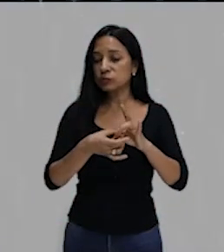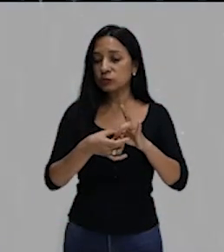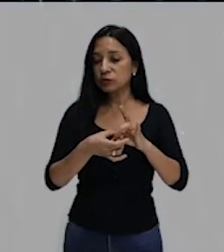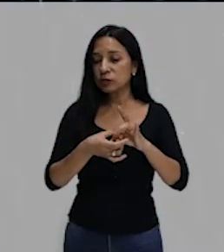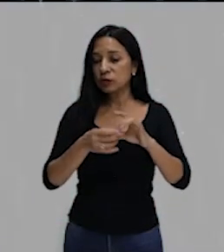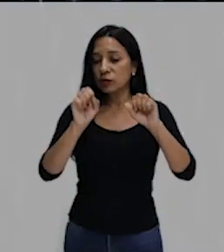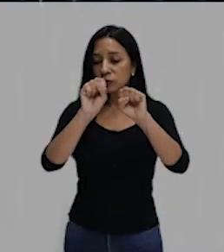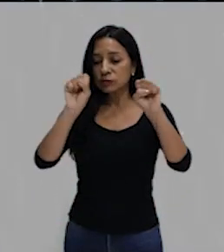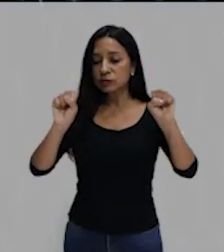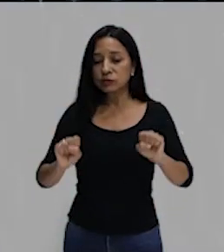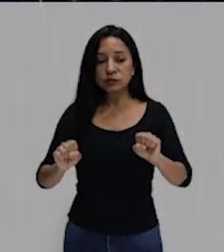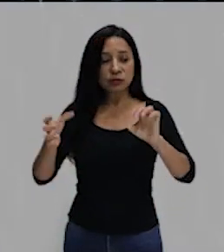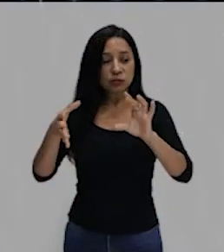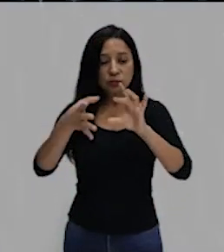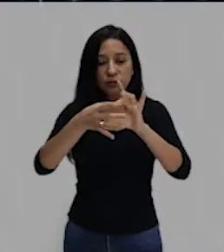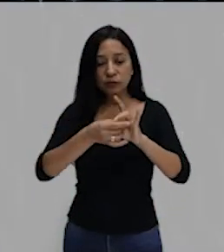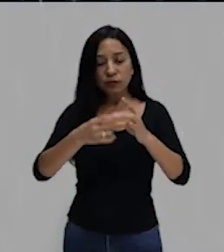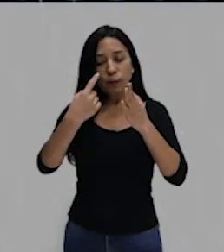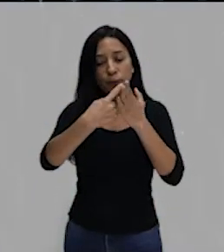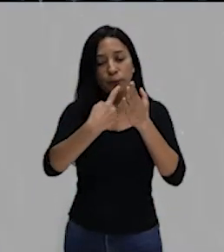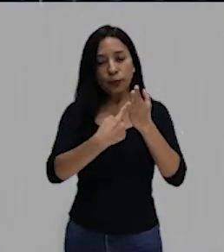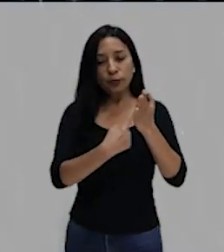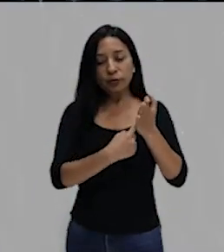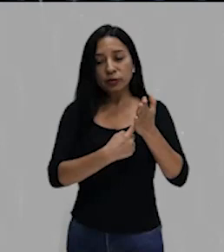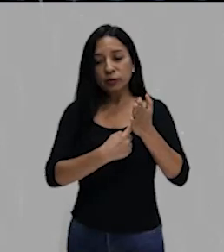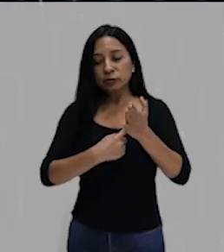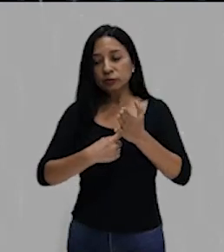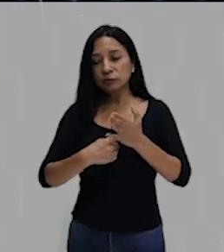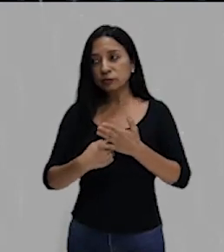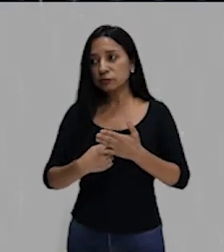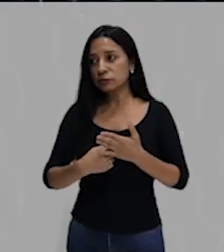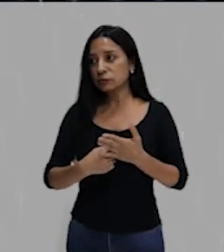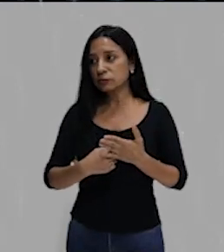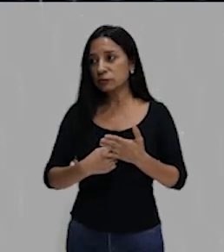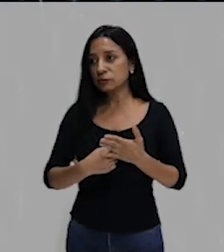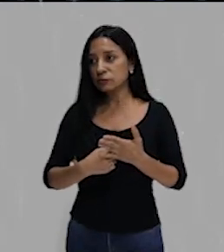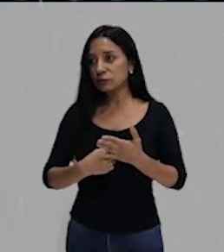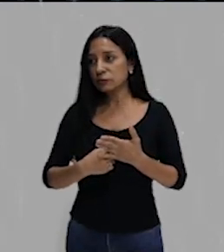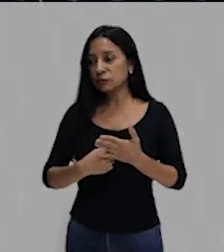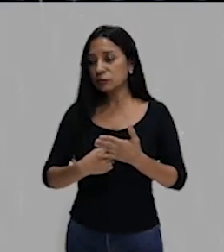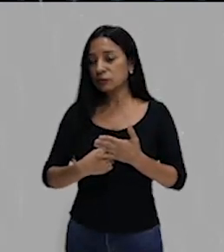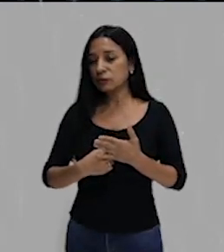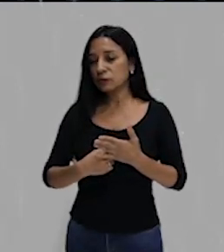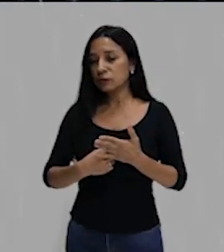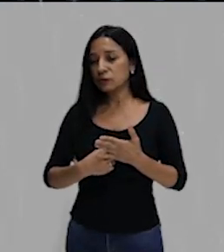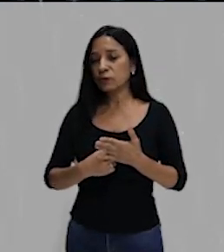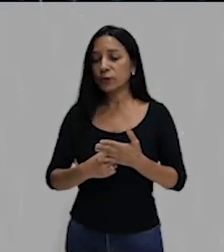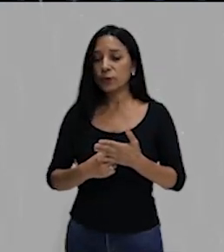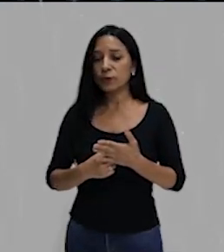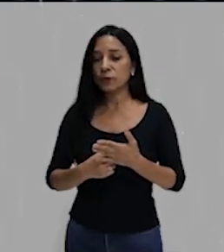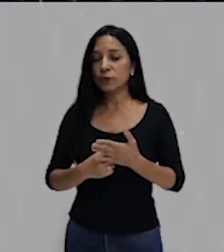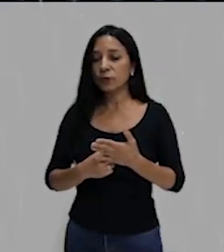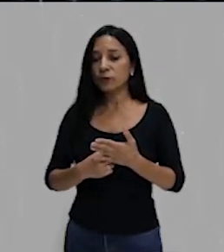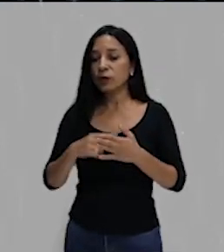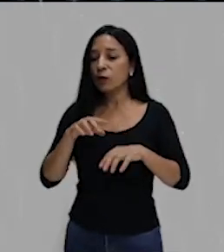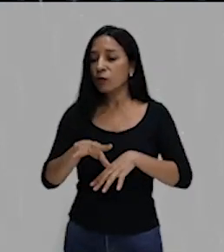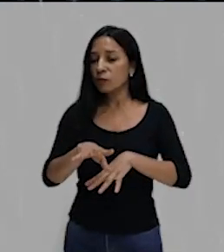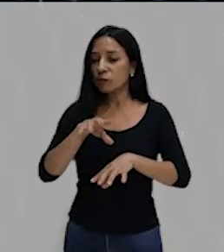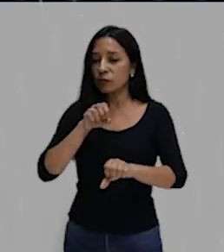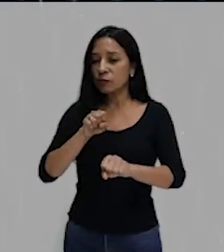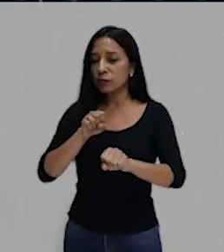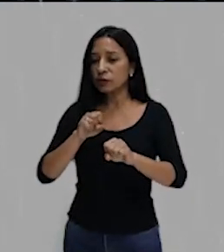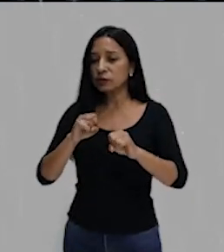envolver programas, vai envolver a formação de